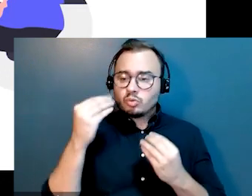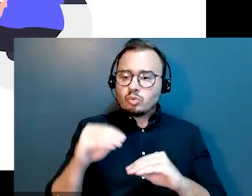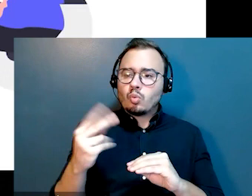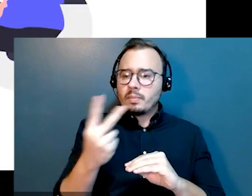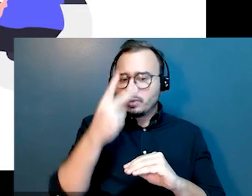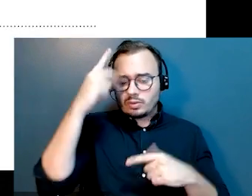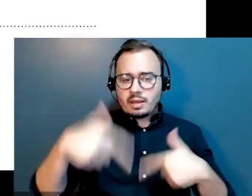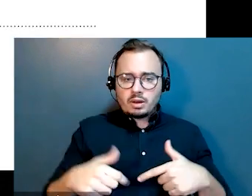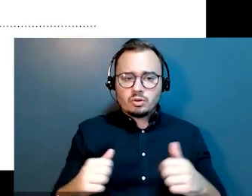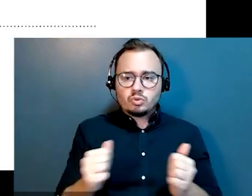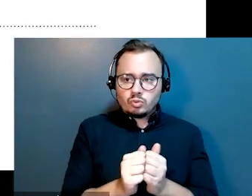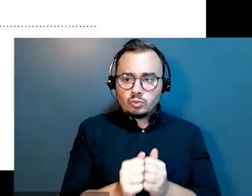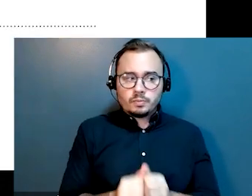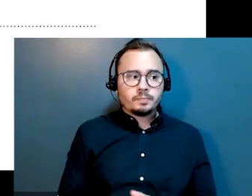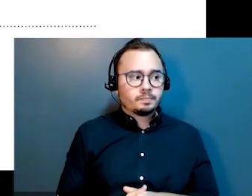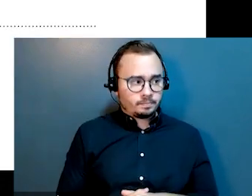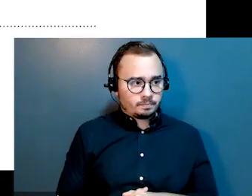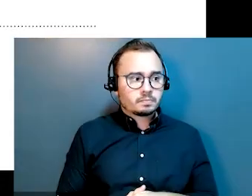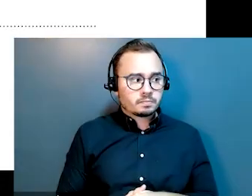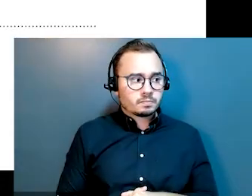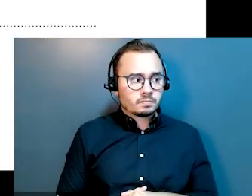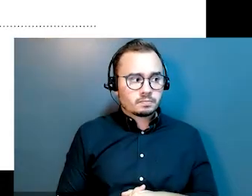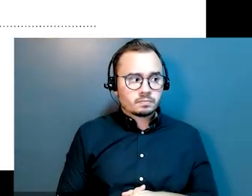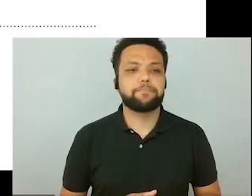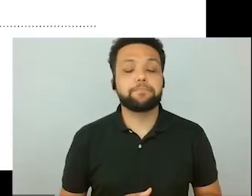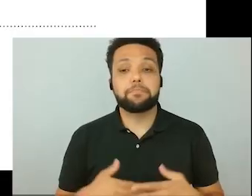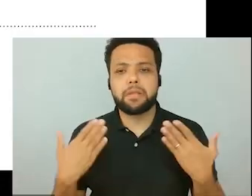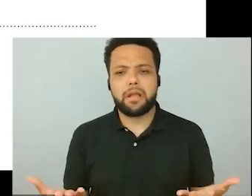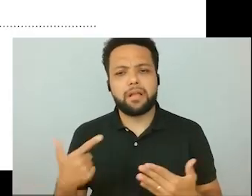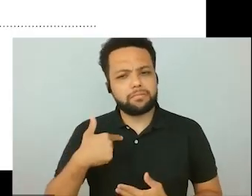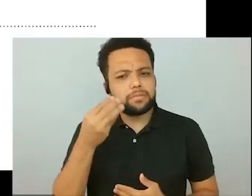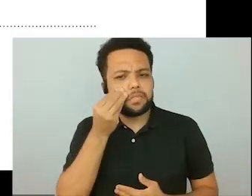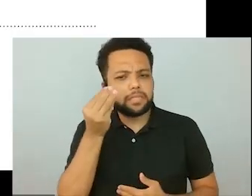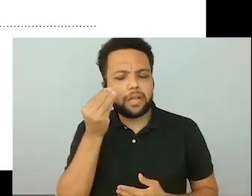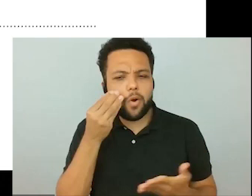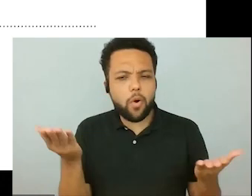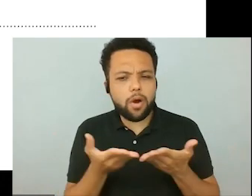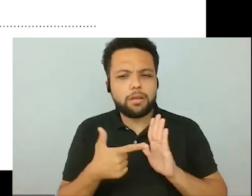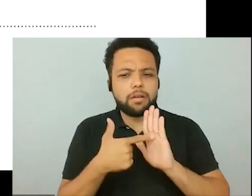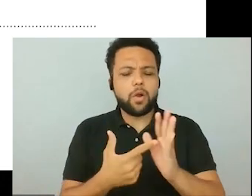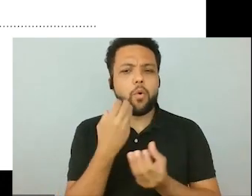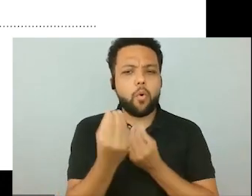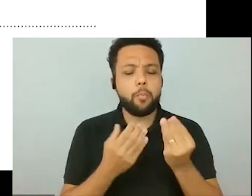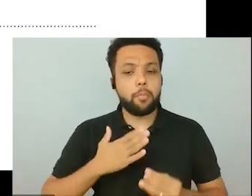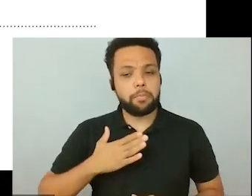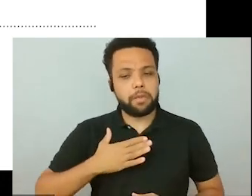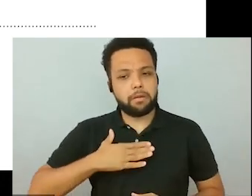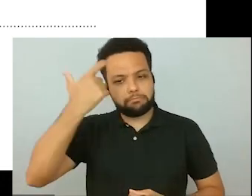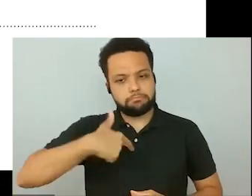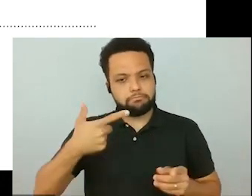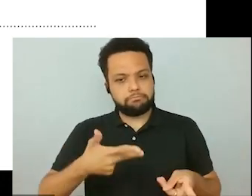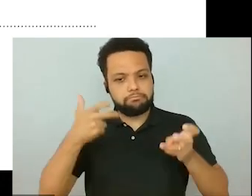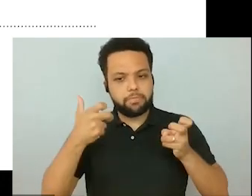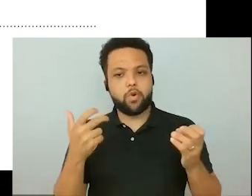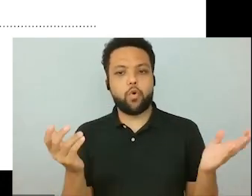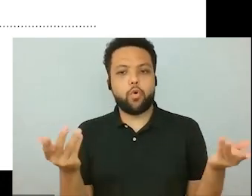pensar. E aí, eu vou tentar trazer como que eu vejo que é essa conversa,